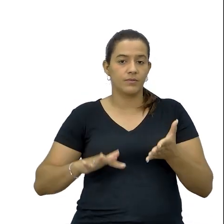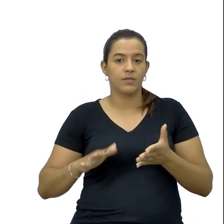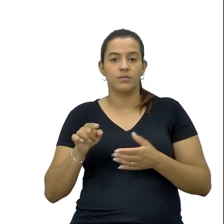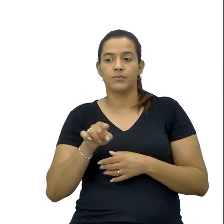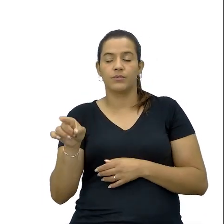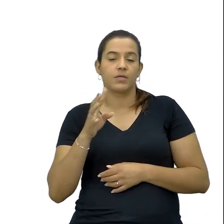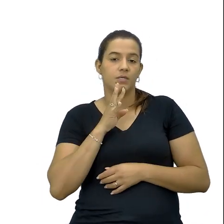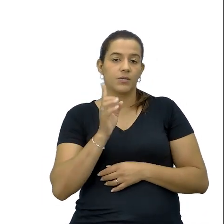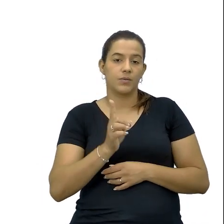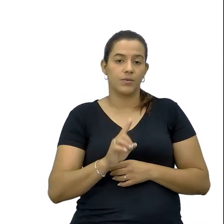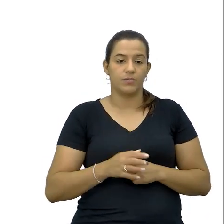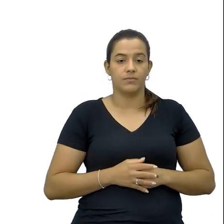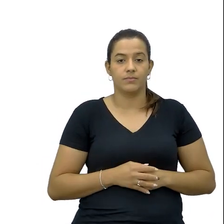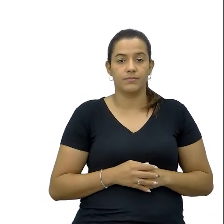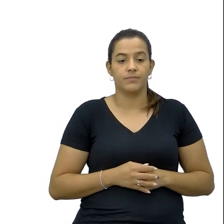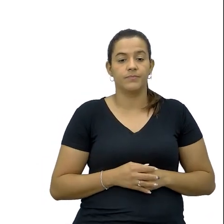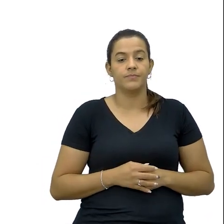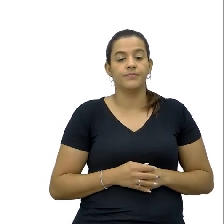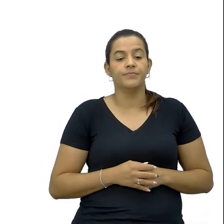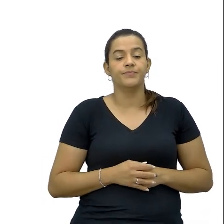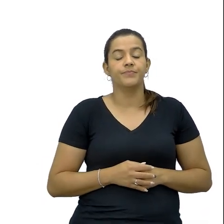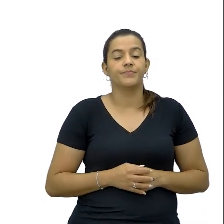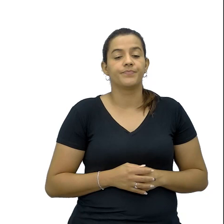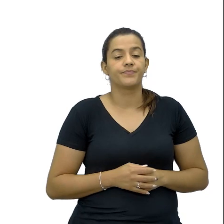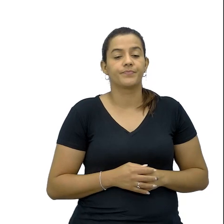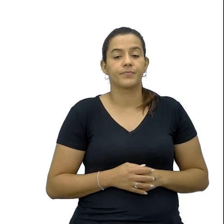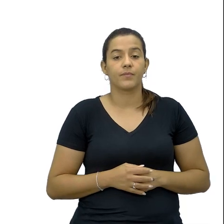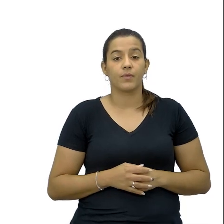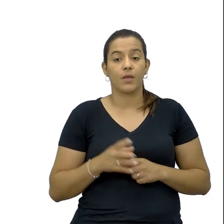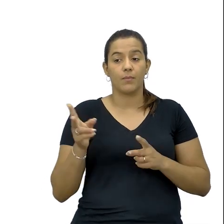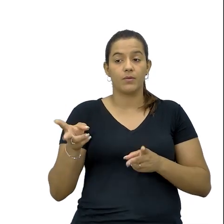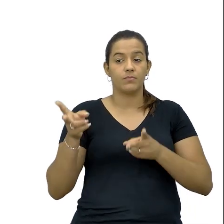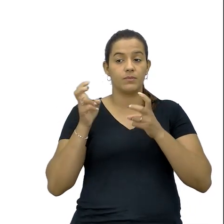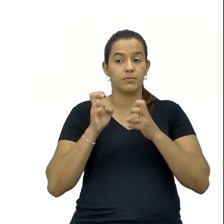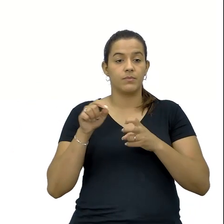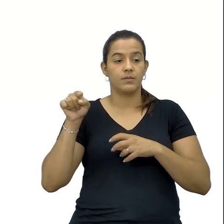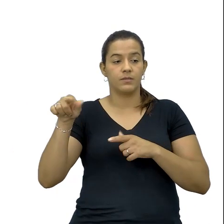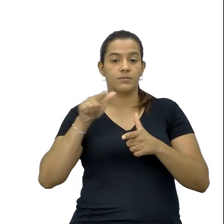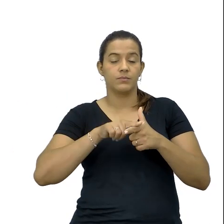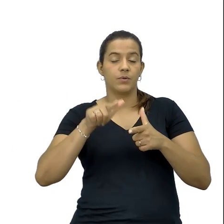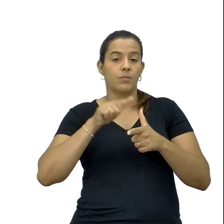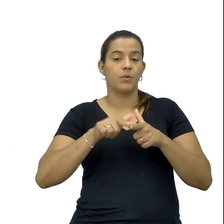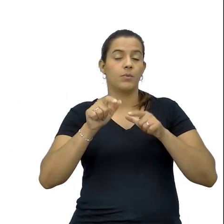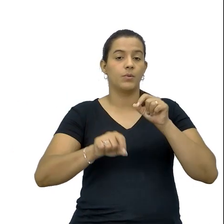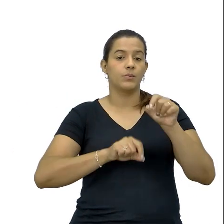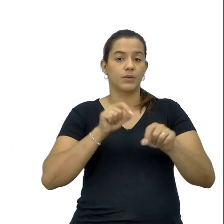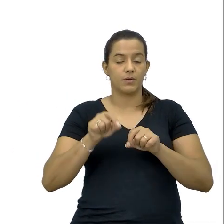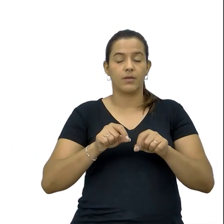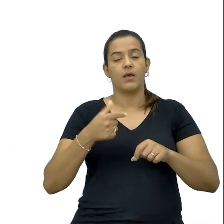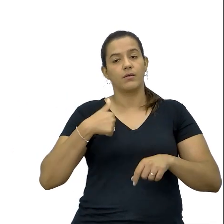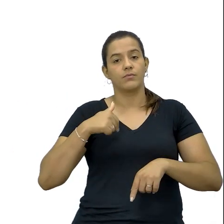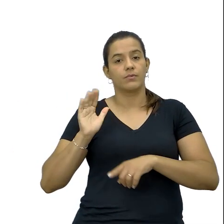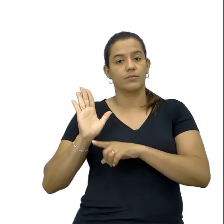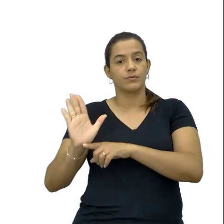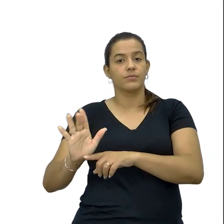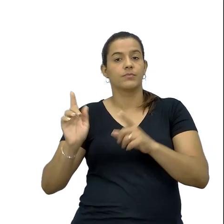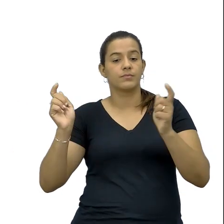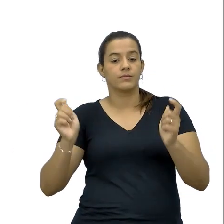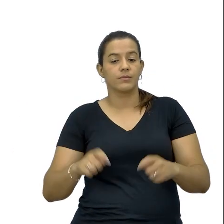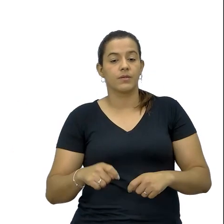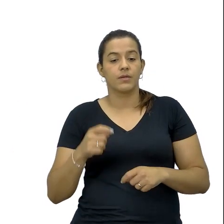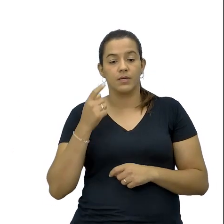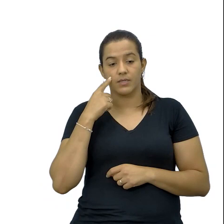não conhecem, tá? Então, posso levar um problema desse, que nós temos lá na prova. Aqui a gente tem um problema